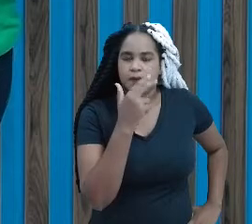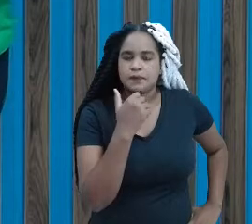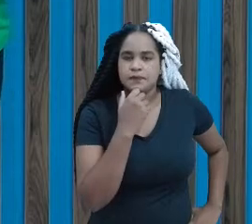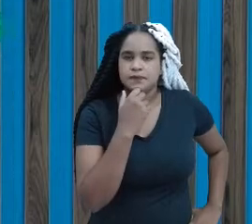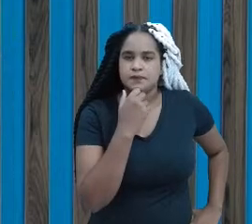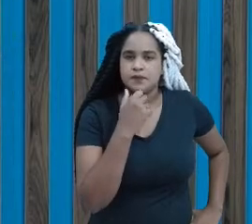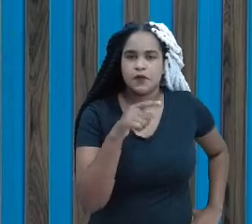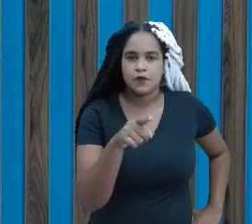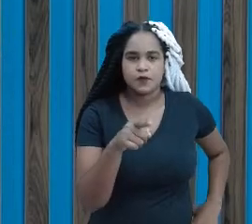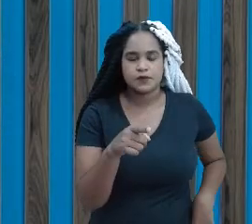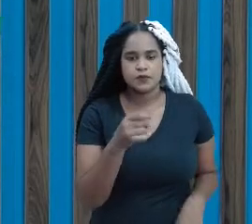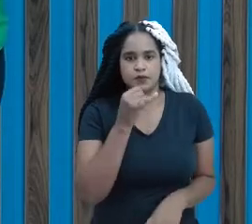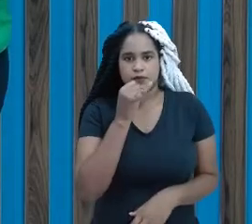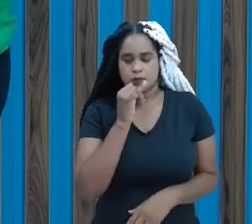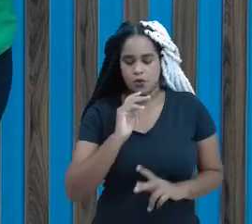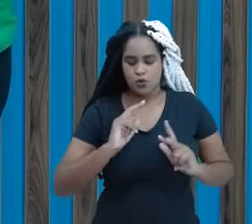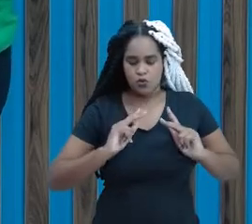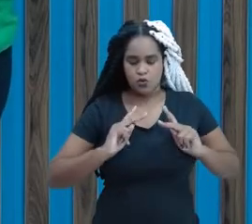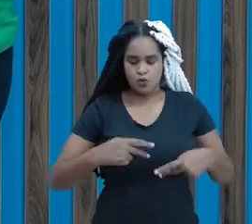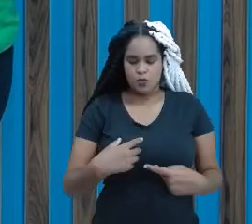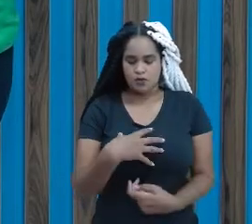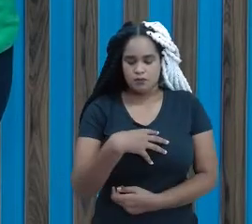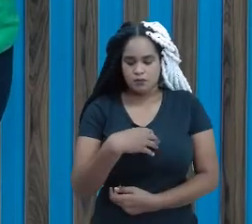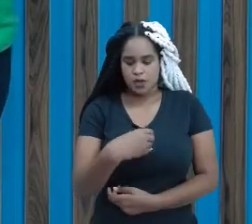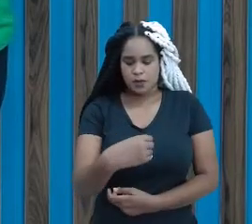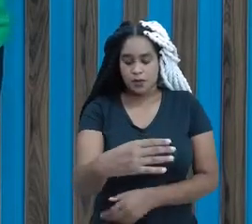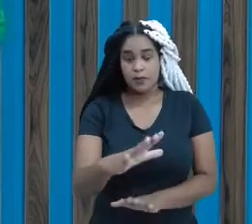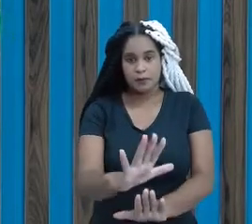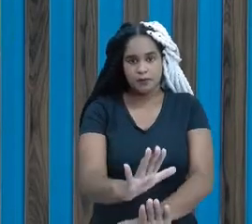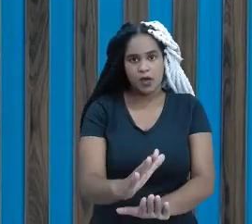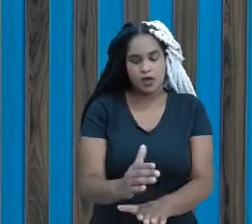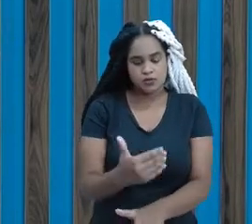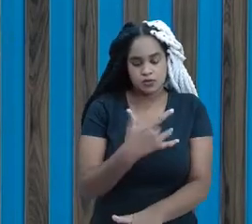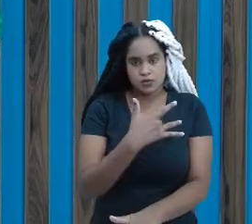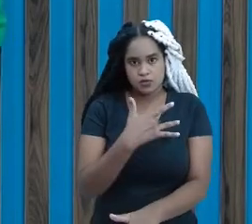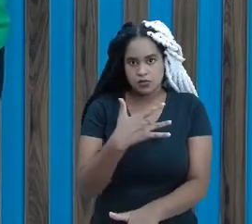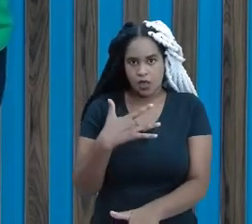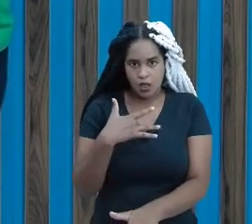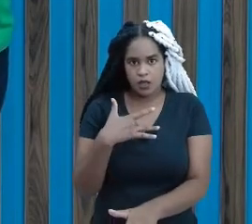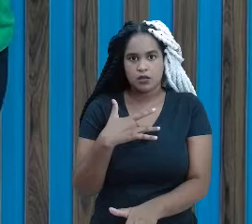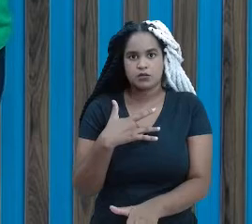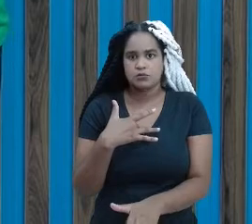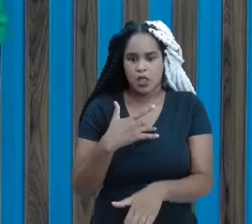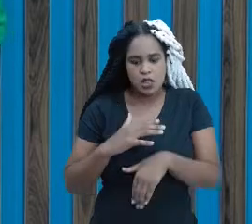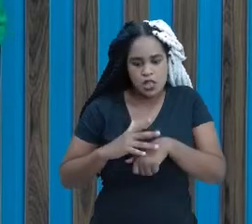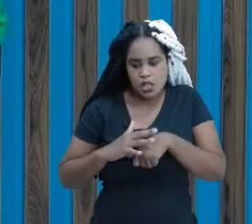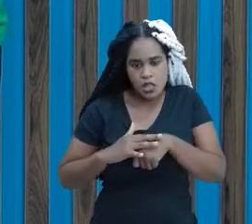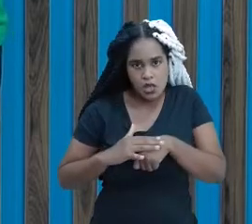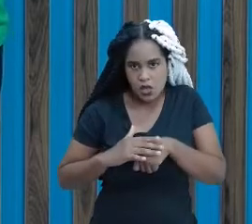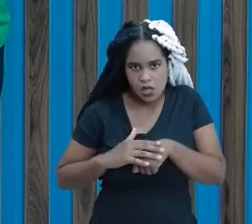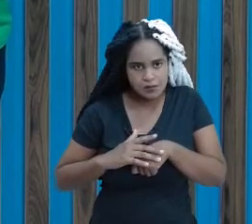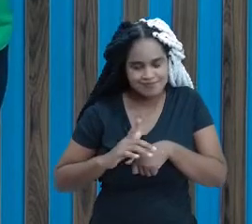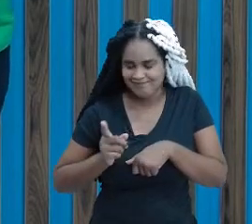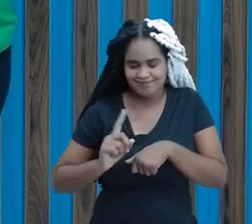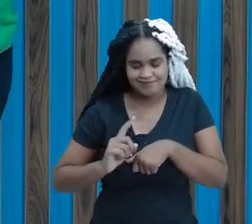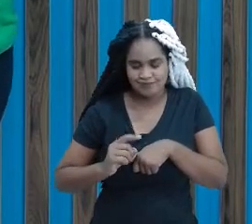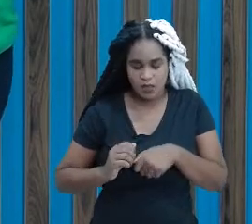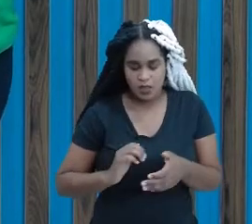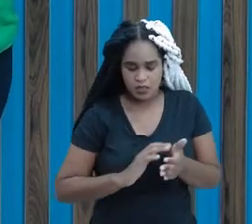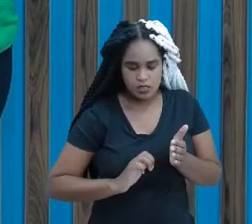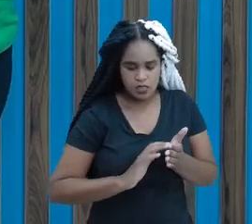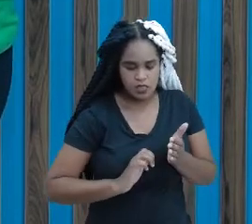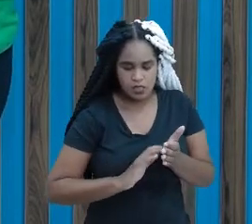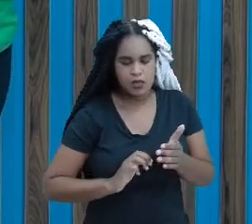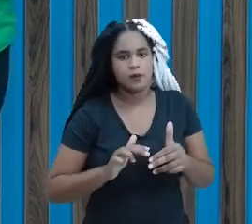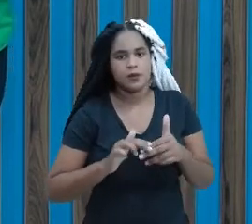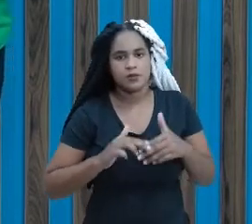você perpetuar a espécie de modo que não venha jogar para frente esses genes, né? Esses